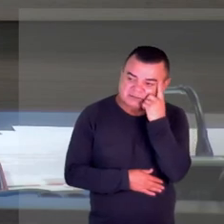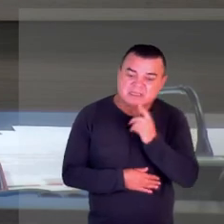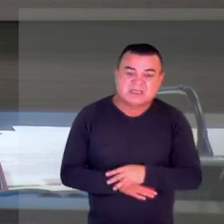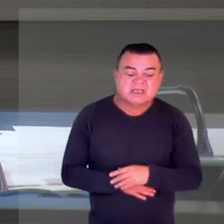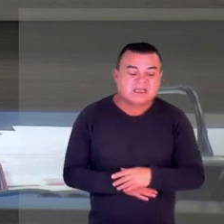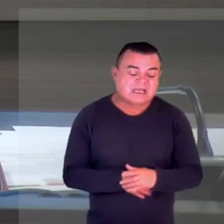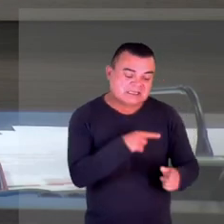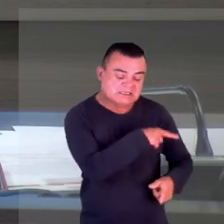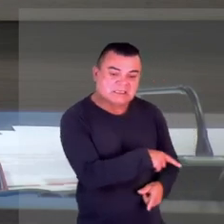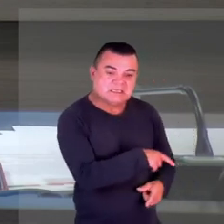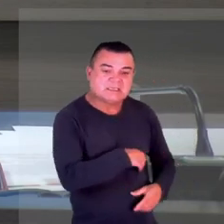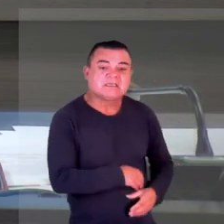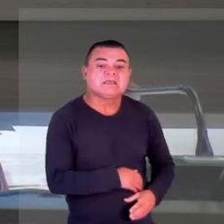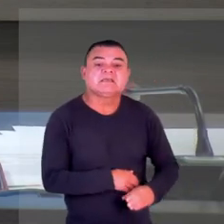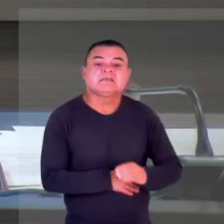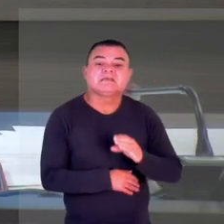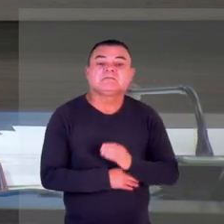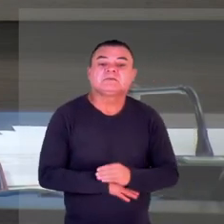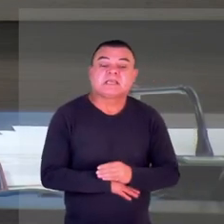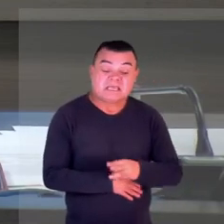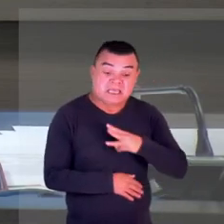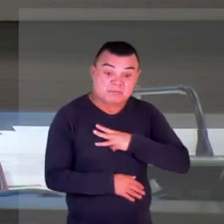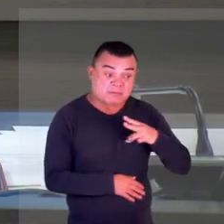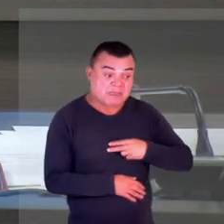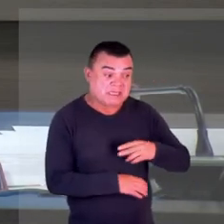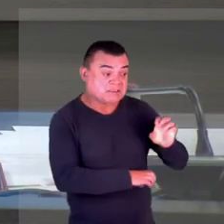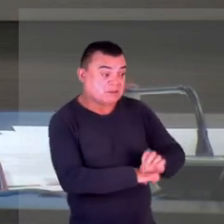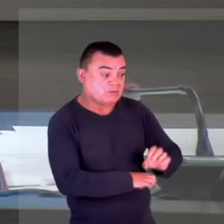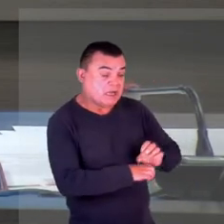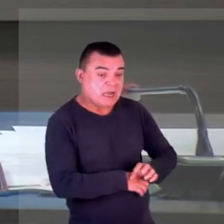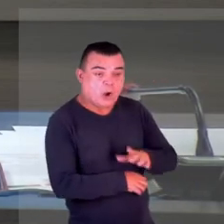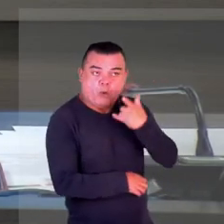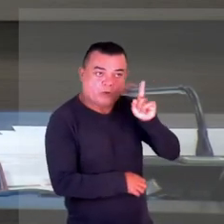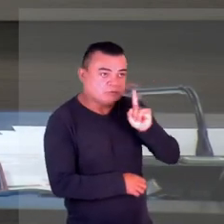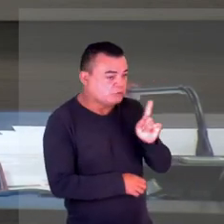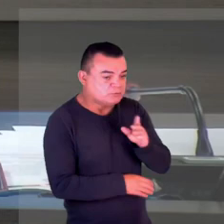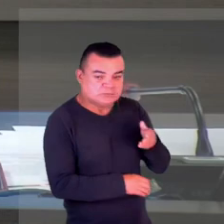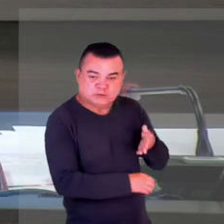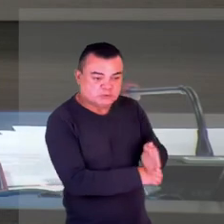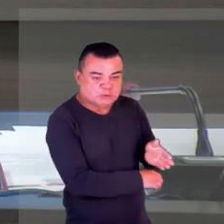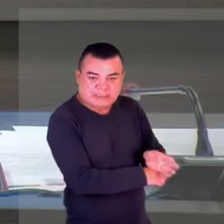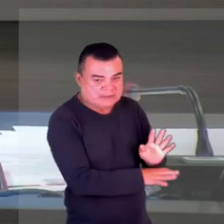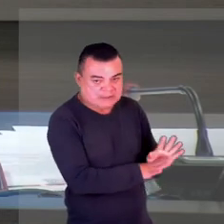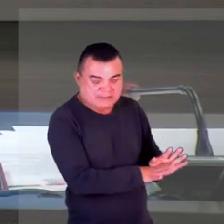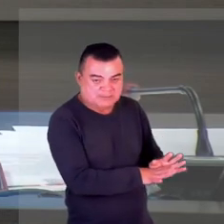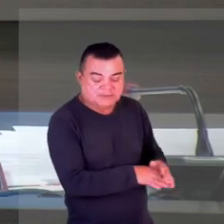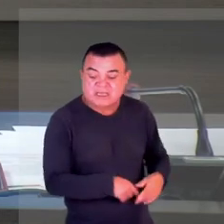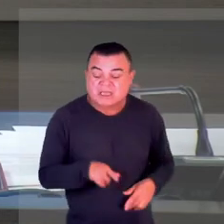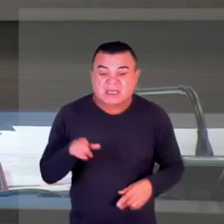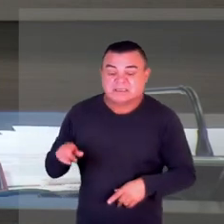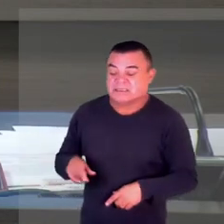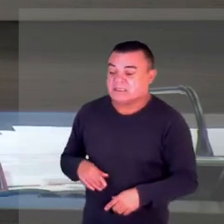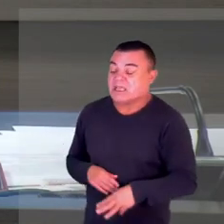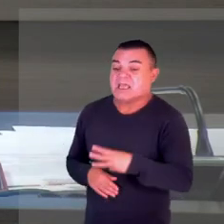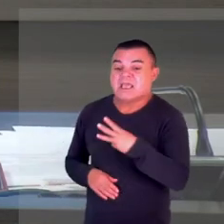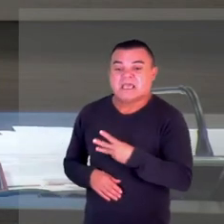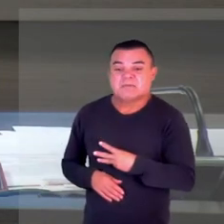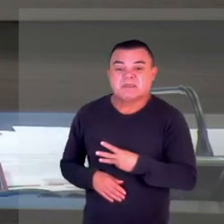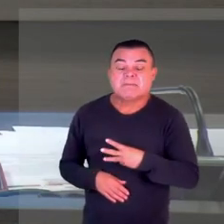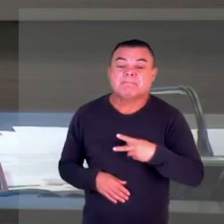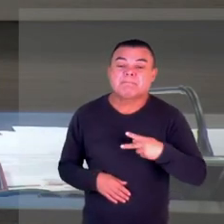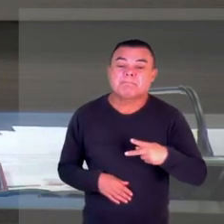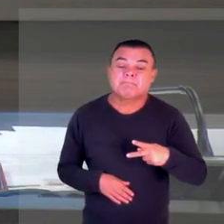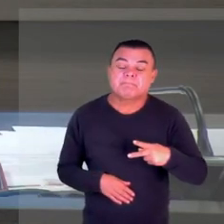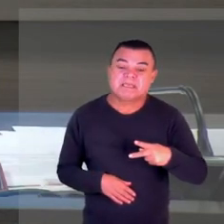Estadual ninguém entra nenhum outro MP estadual entra nenhum outro MP entra aqui MPF ninguém nenhum outro e talvez a gente